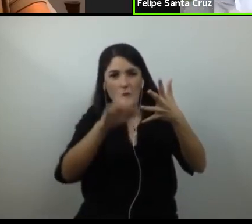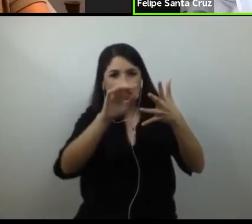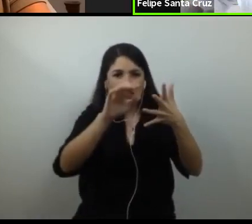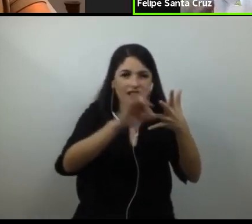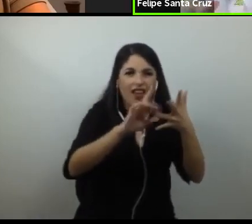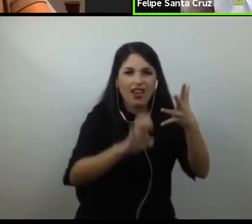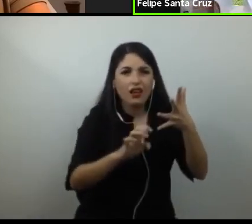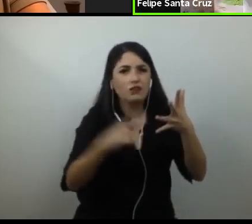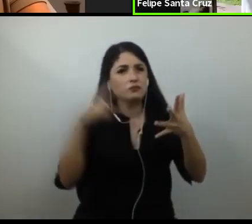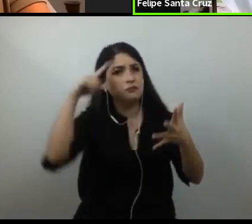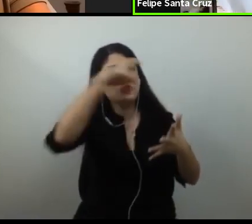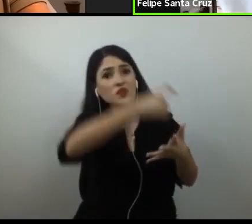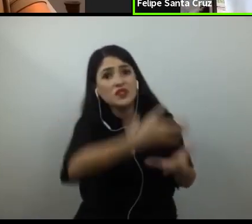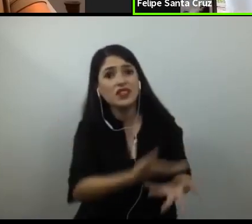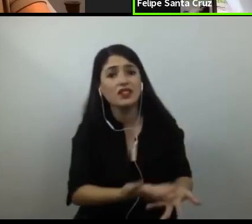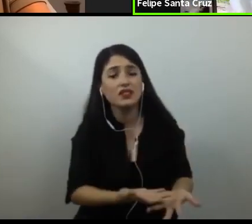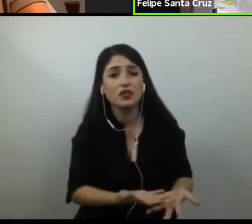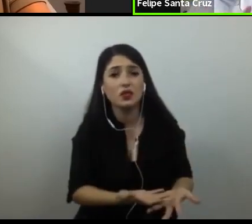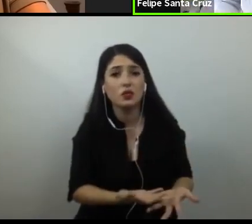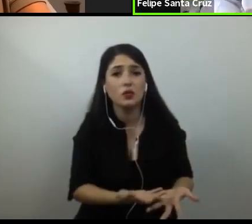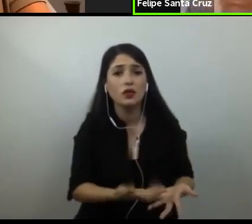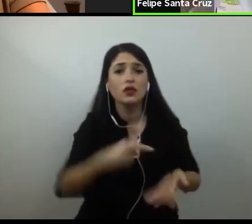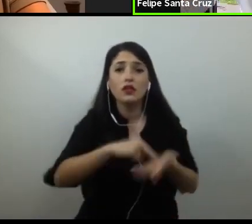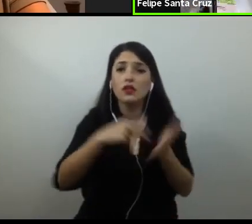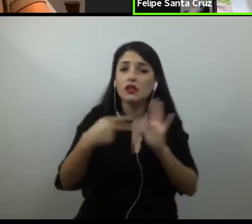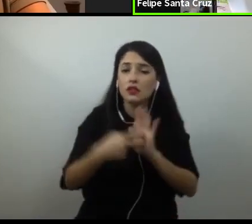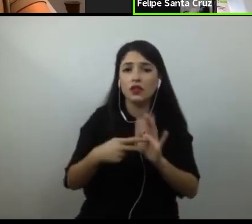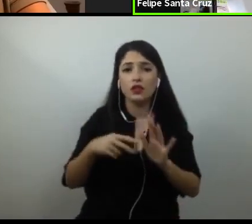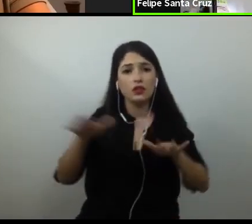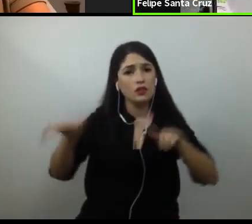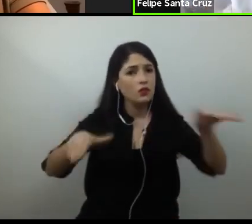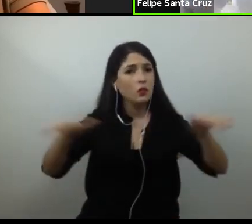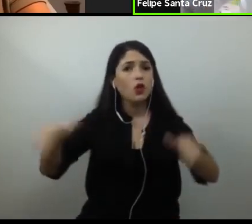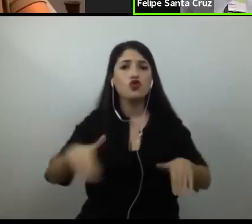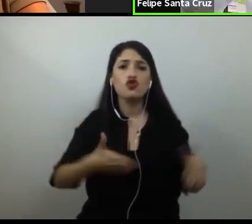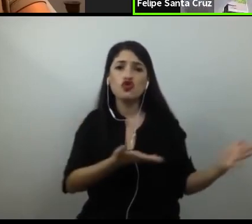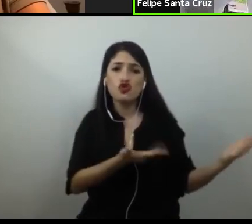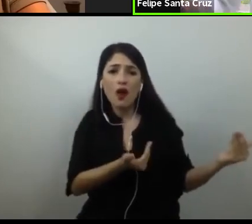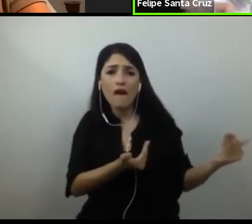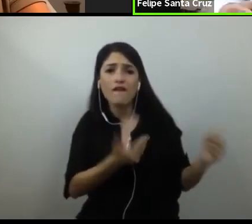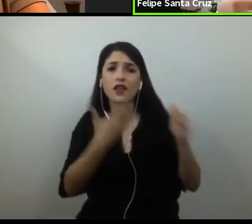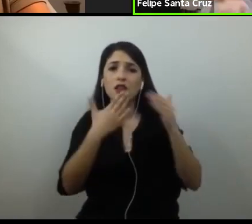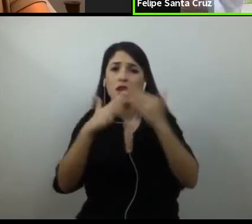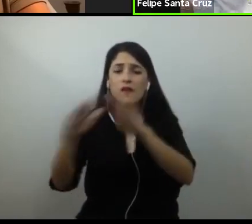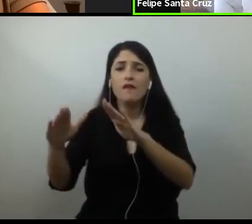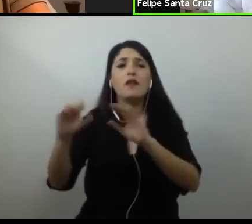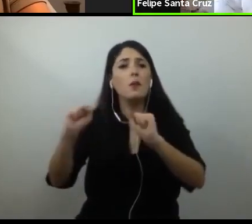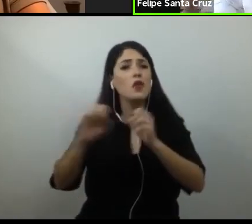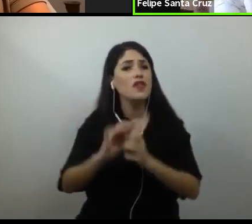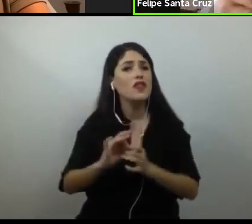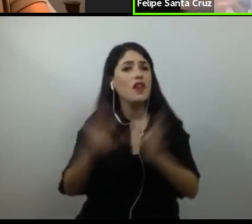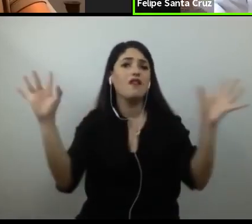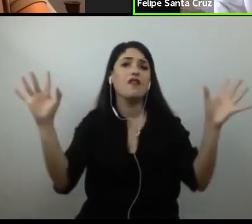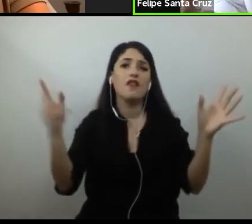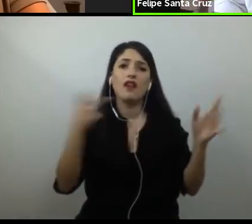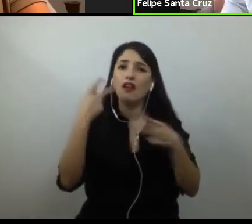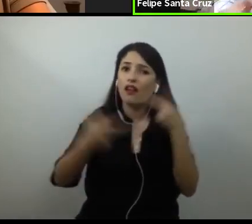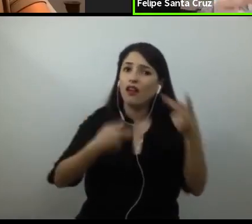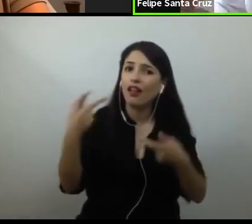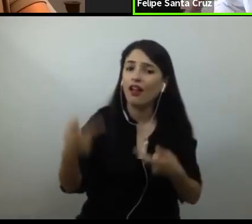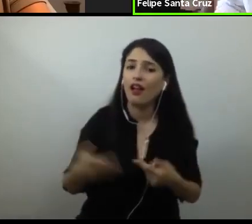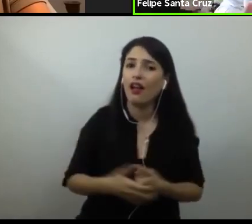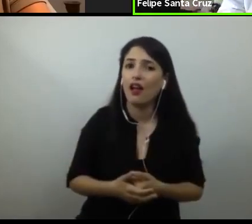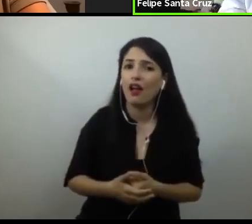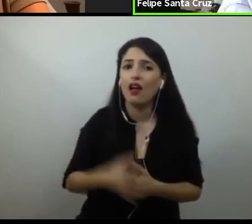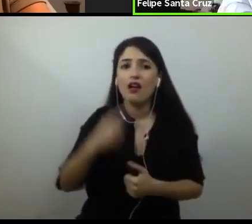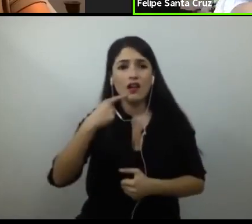junte forças, e aí os jovens dessa periferia vão poder falar, os advogados vão poder falar com a sua